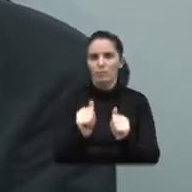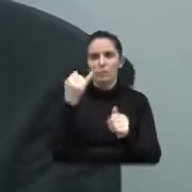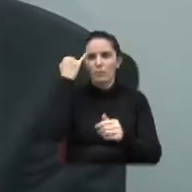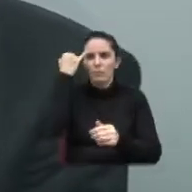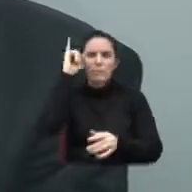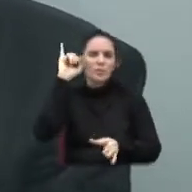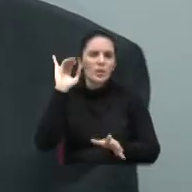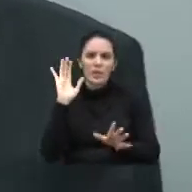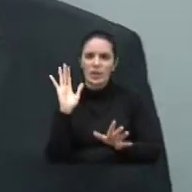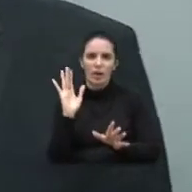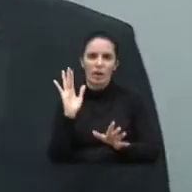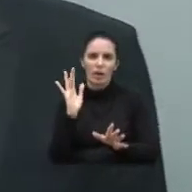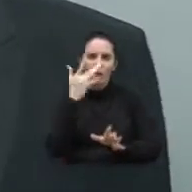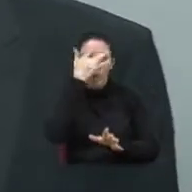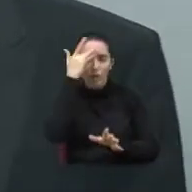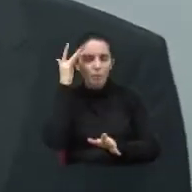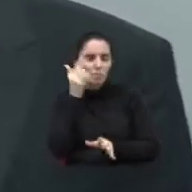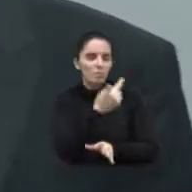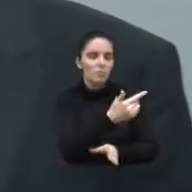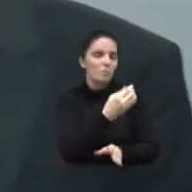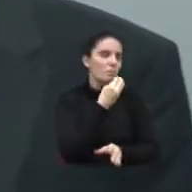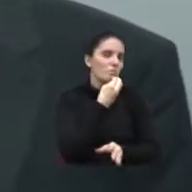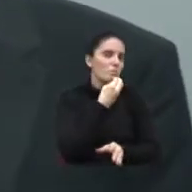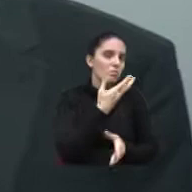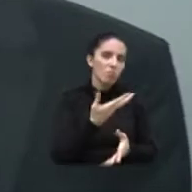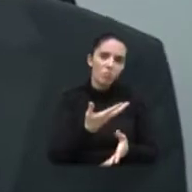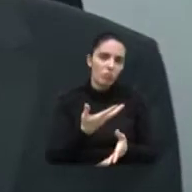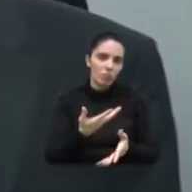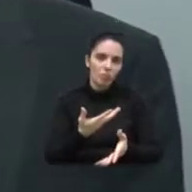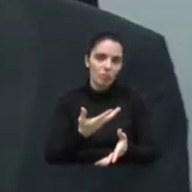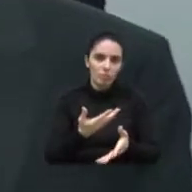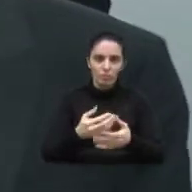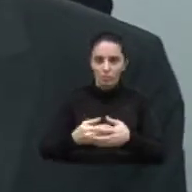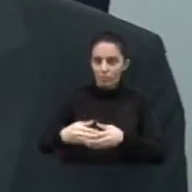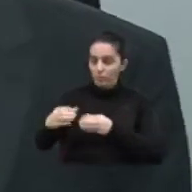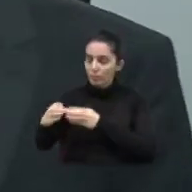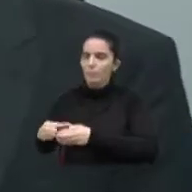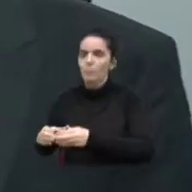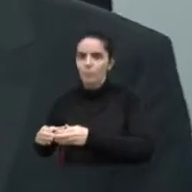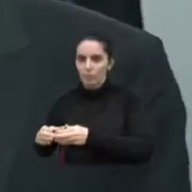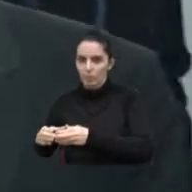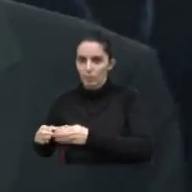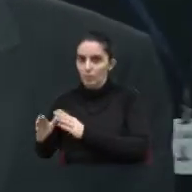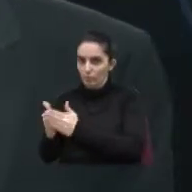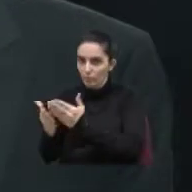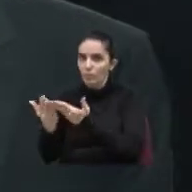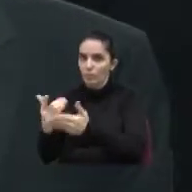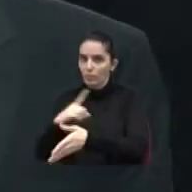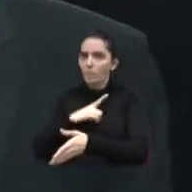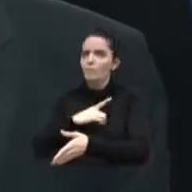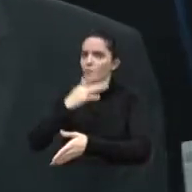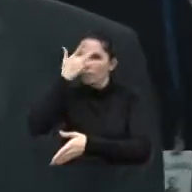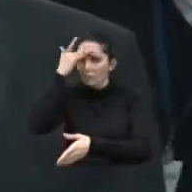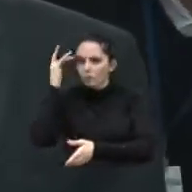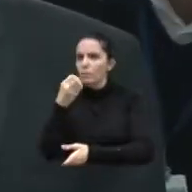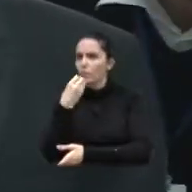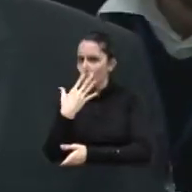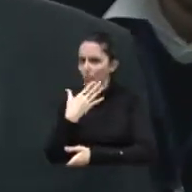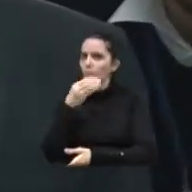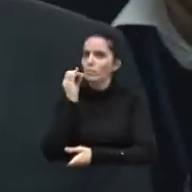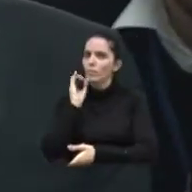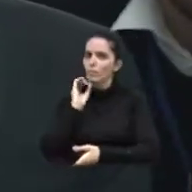não porque na favela tem muita gente do bem. E nos bairros carentes da cidade, a maioria,